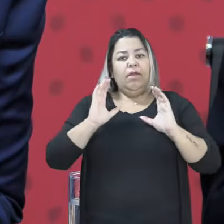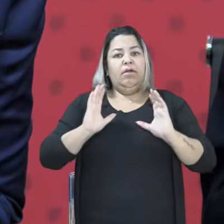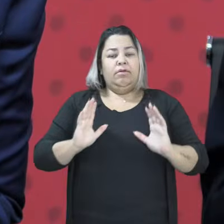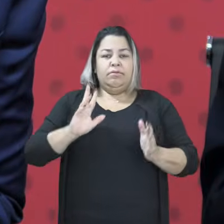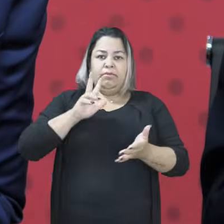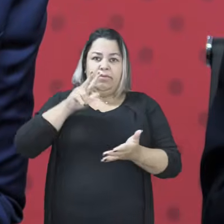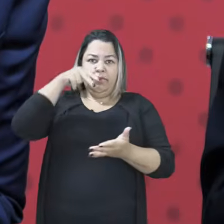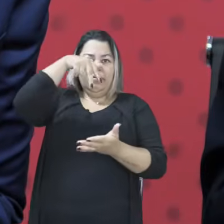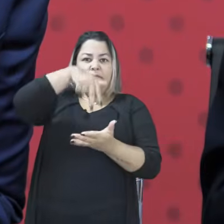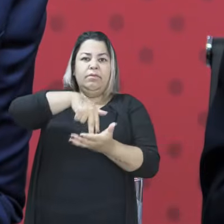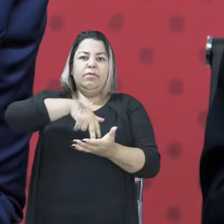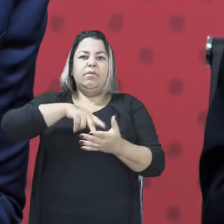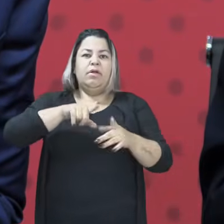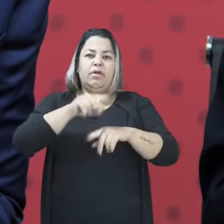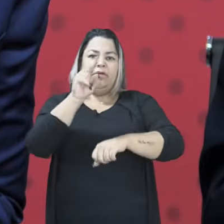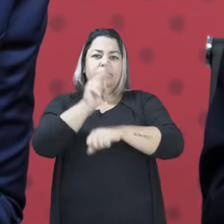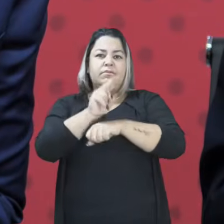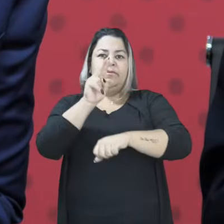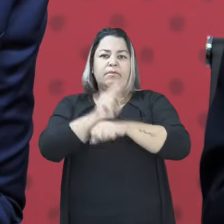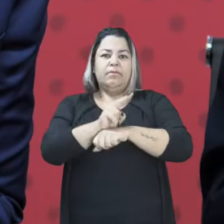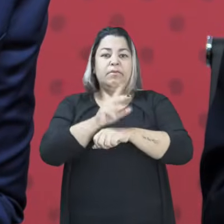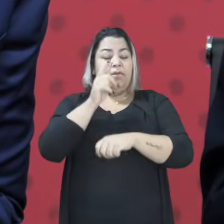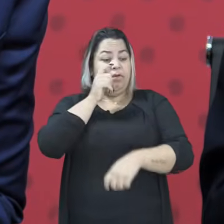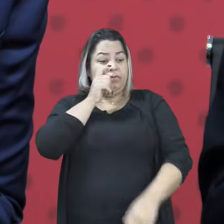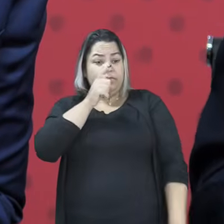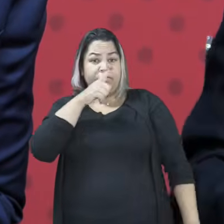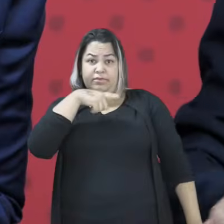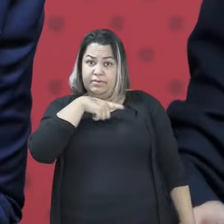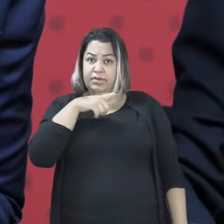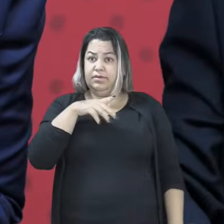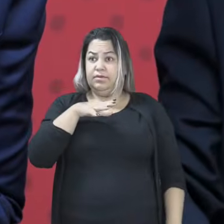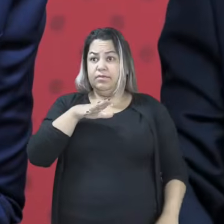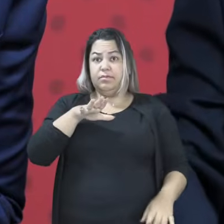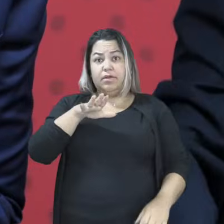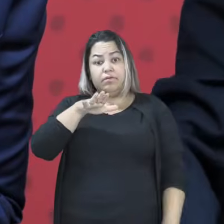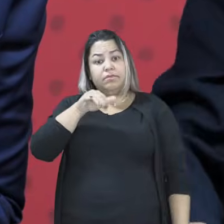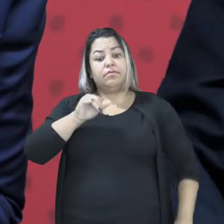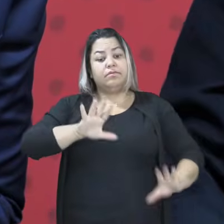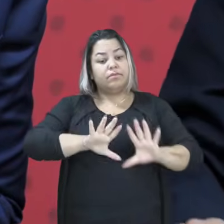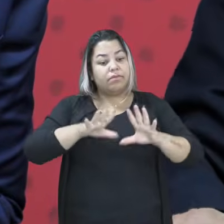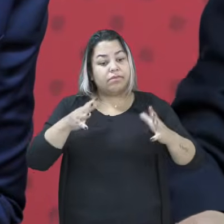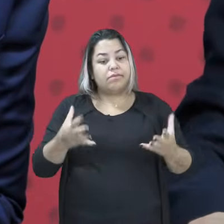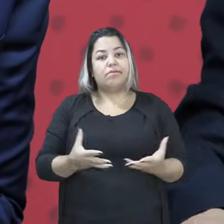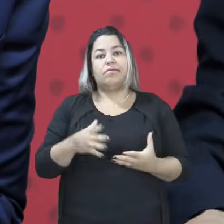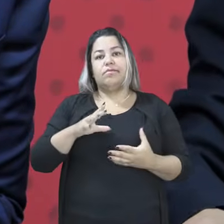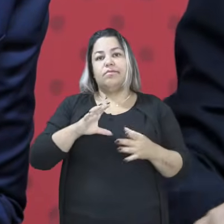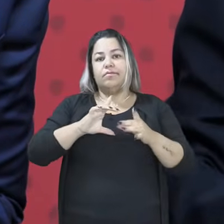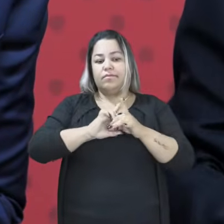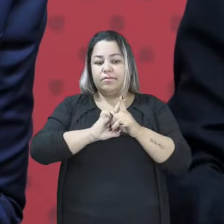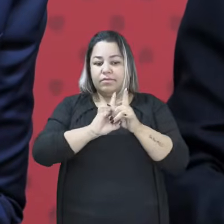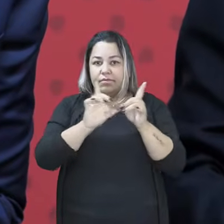dos seus interesses, mas também nós temos que chamar o mundo democrático a essa reflexão.